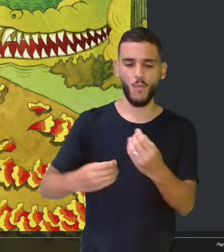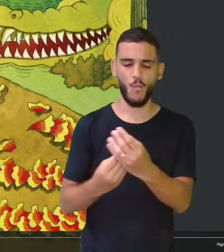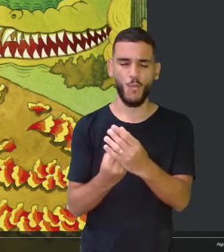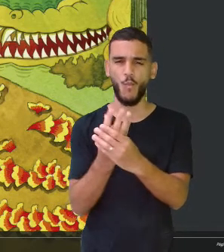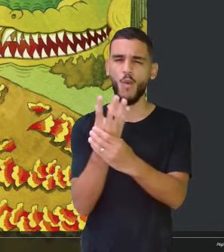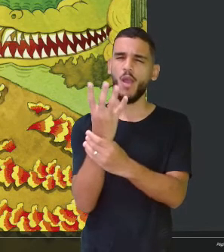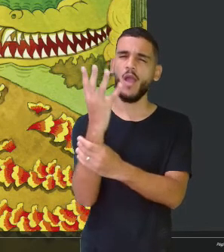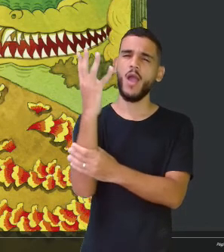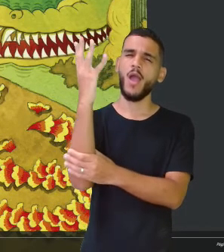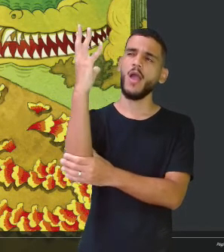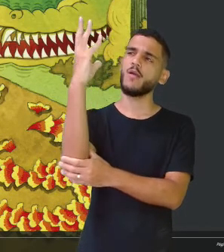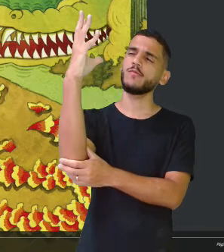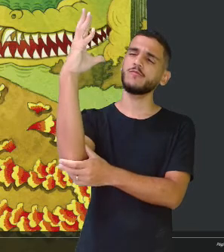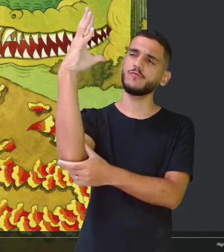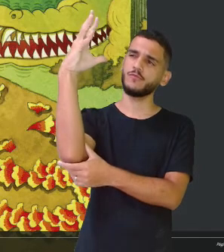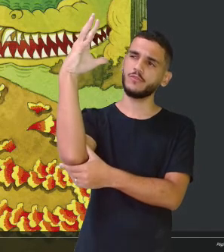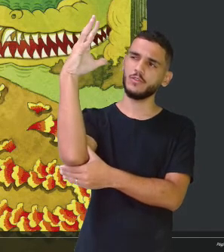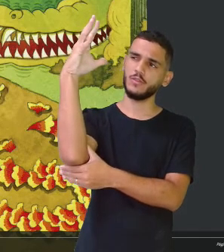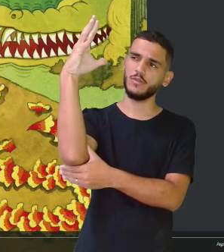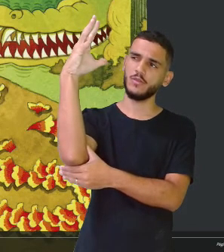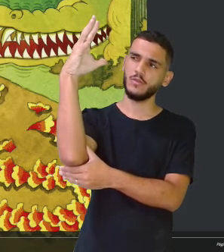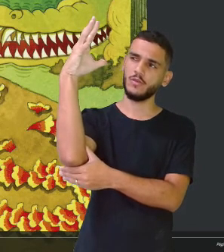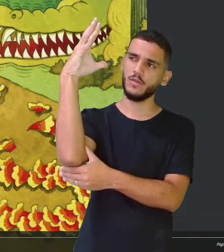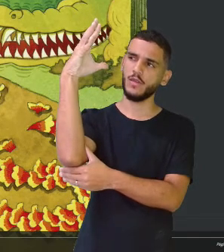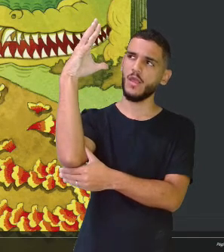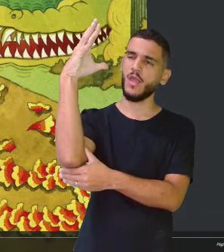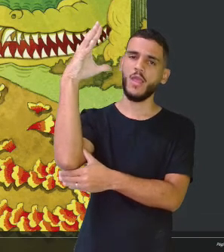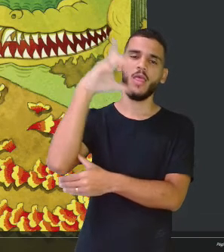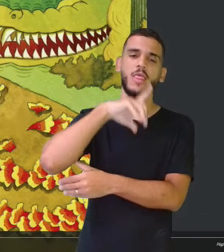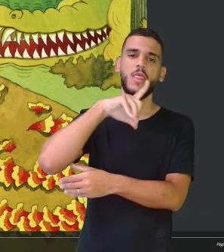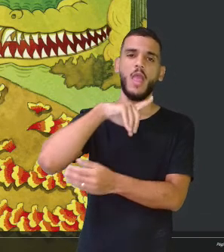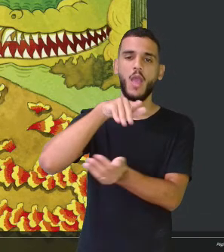jabuticabeira despencou uma enorme boca de jacaré.